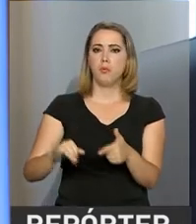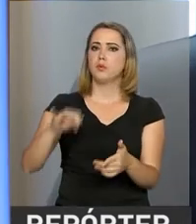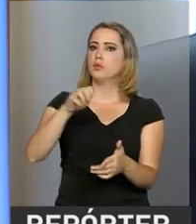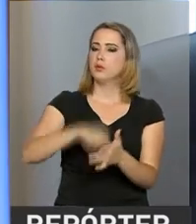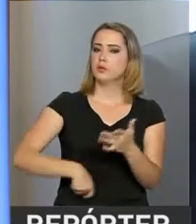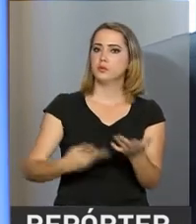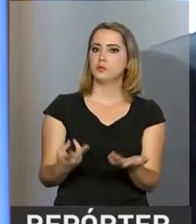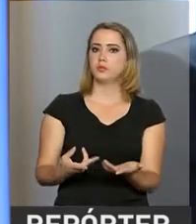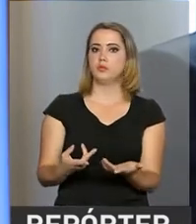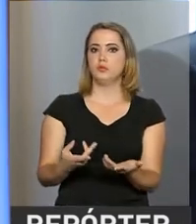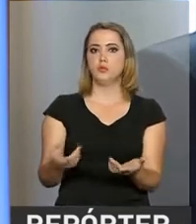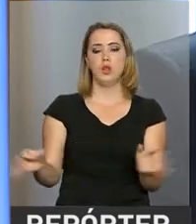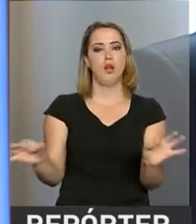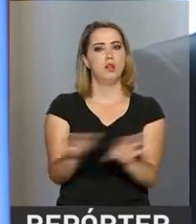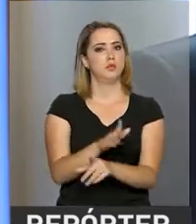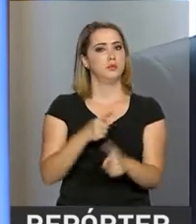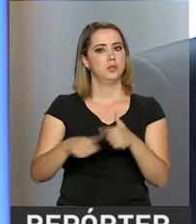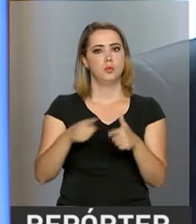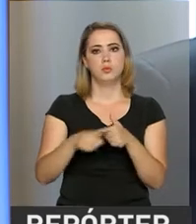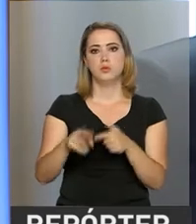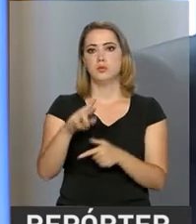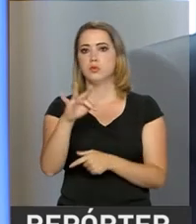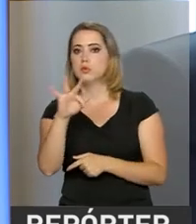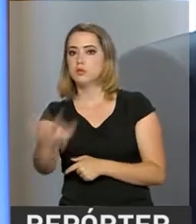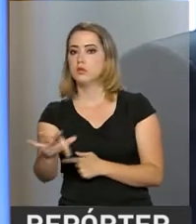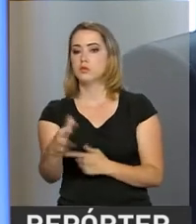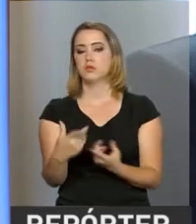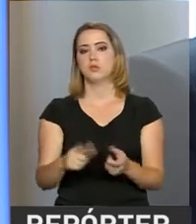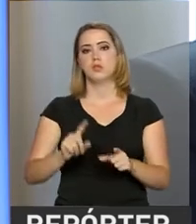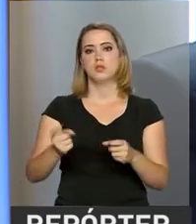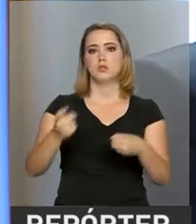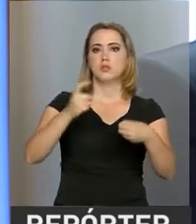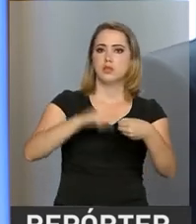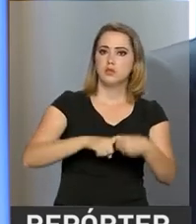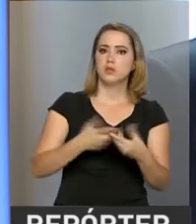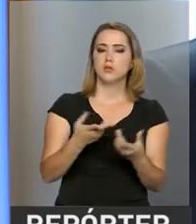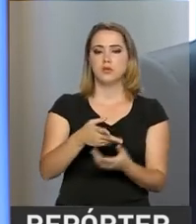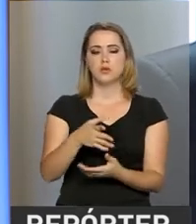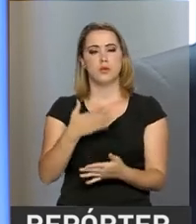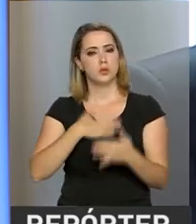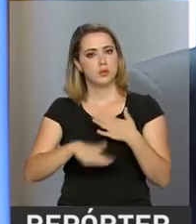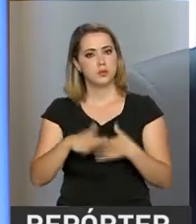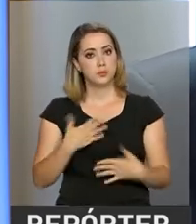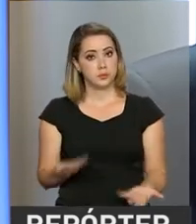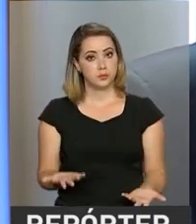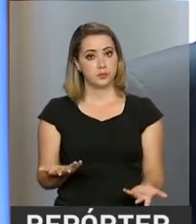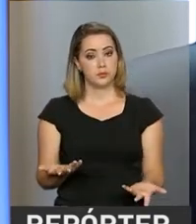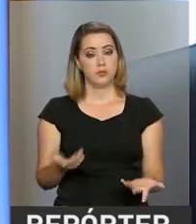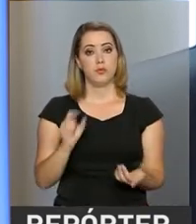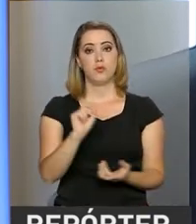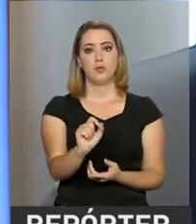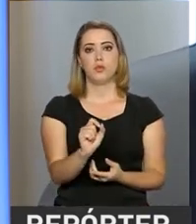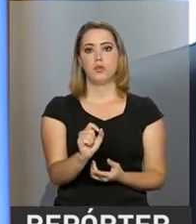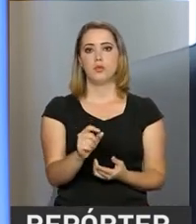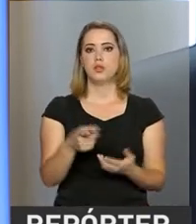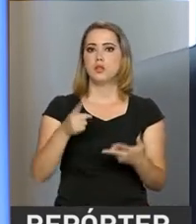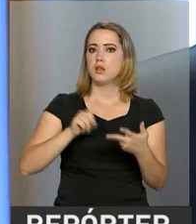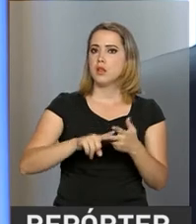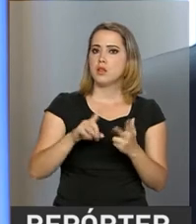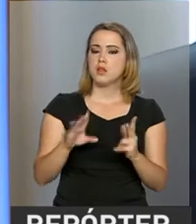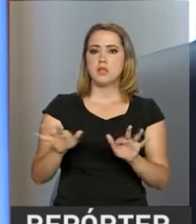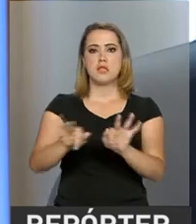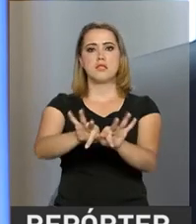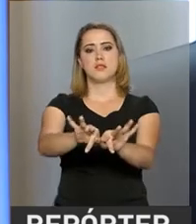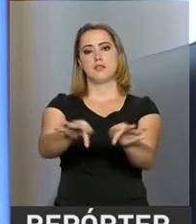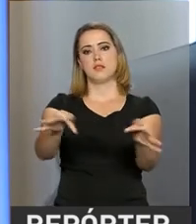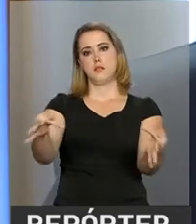questões com a Receita e voltar de novo a trabalhar, a consumir com tranquilidade. Medidas de